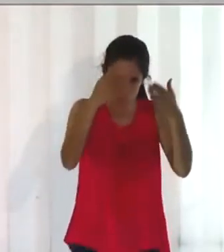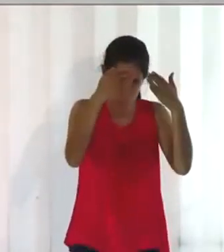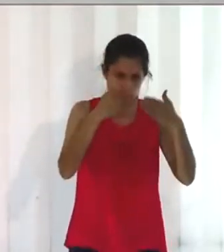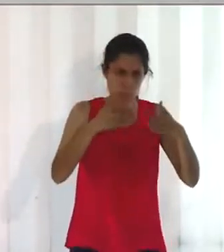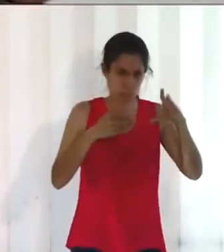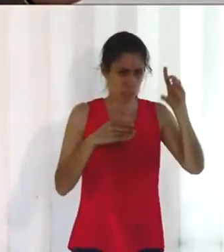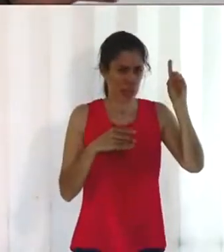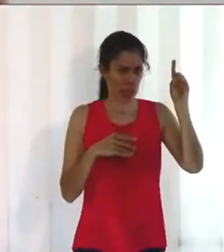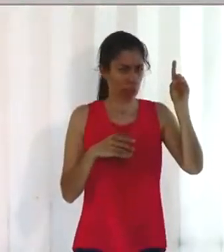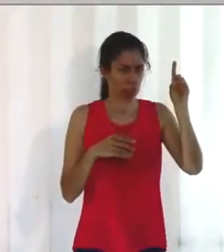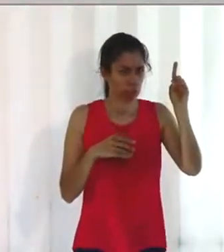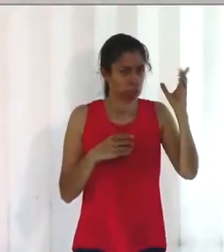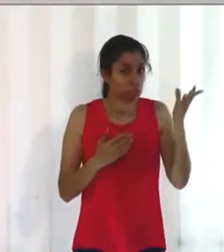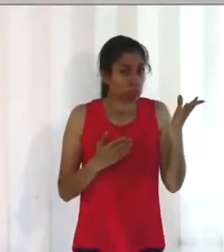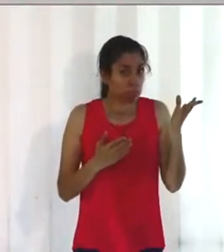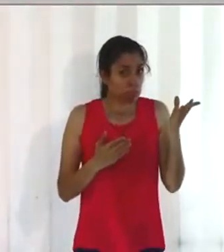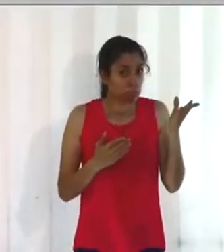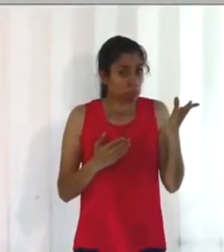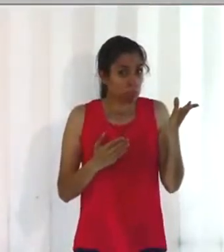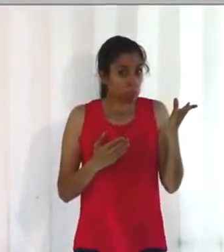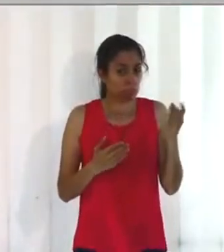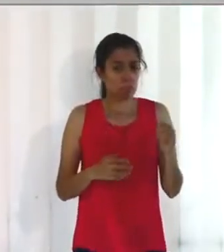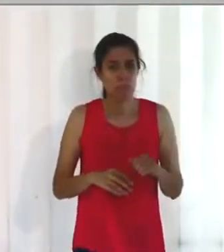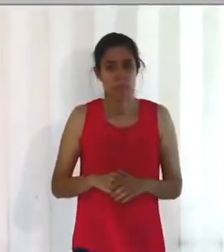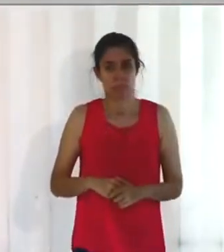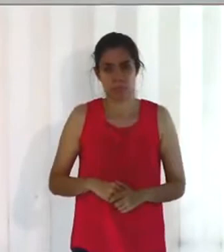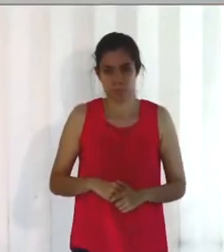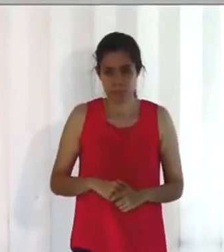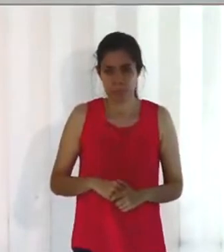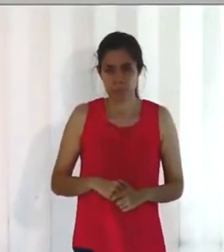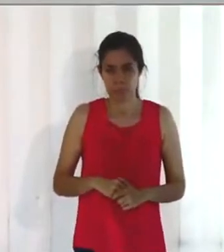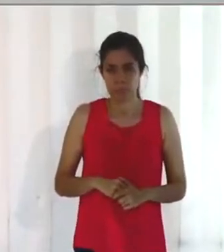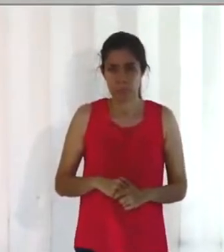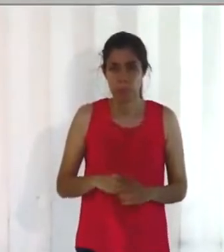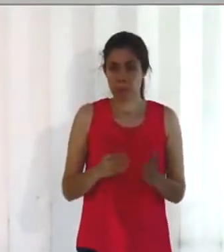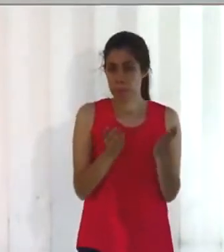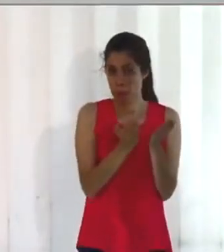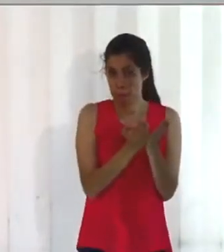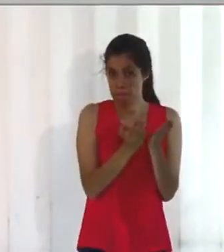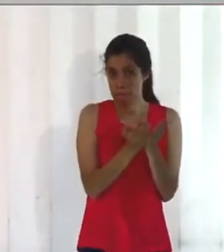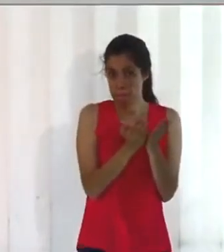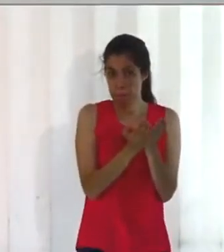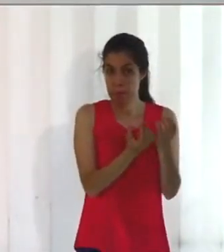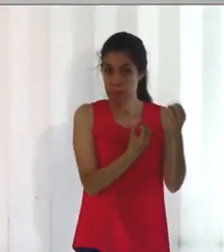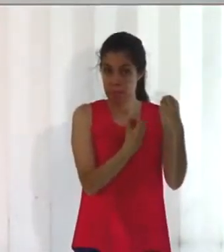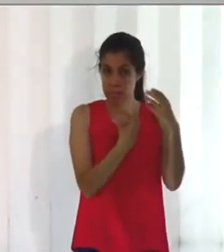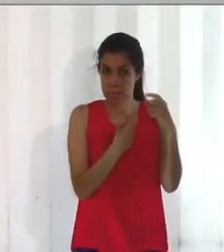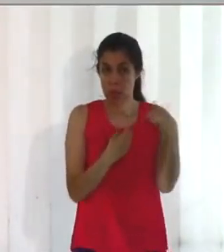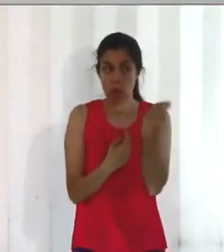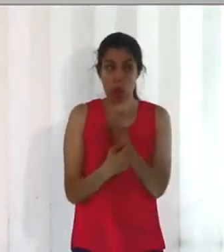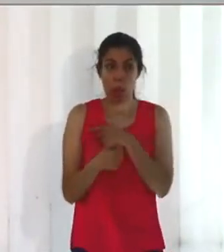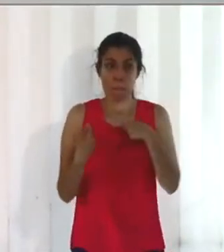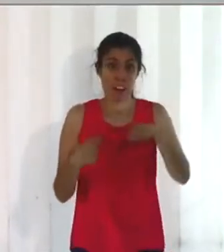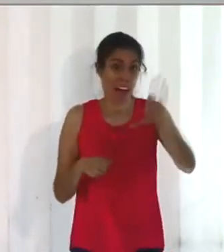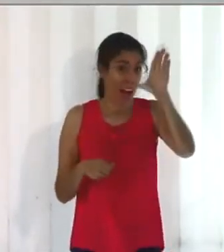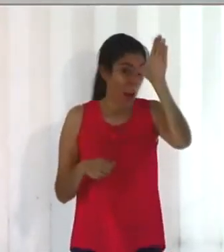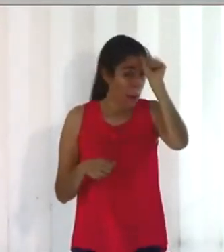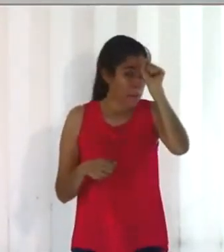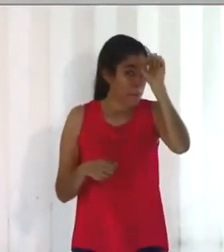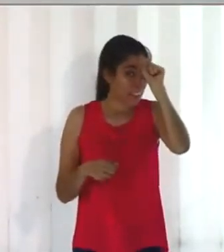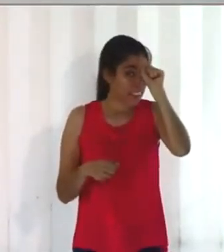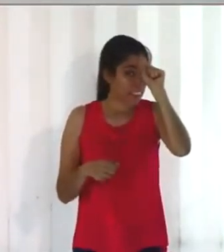assim nos fatos da história, também é assim nos fatos bíblicos. Nós precisamos aprender com Abel